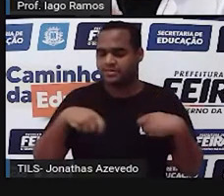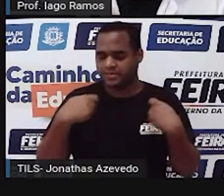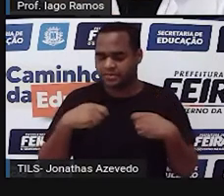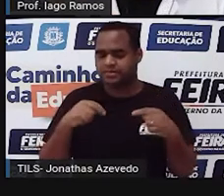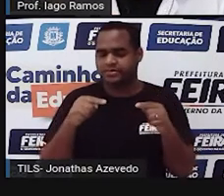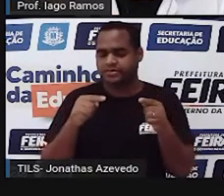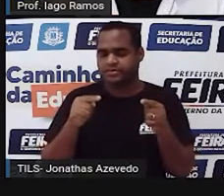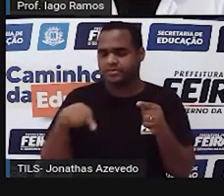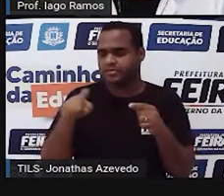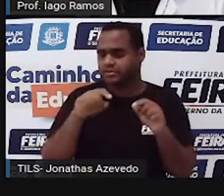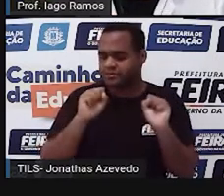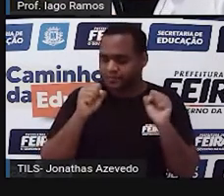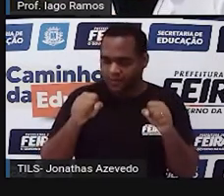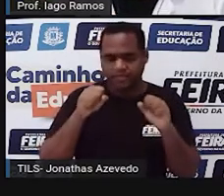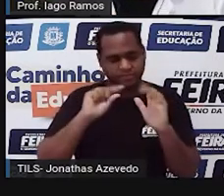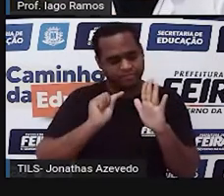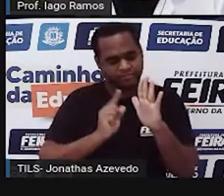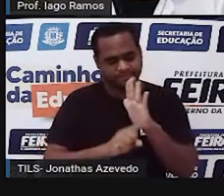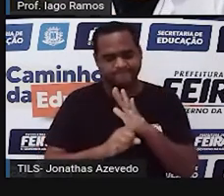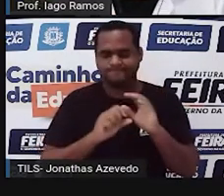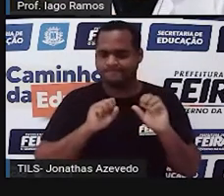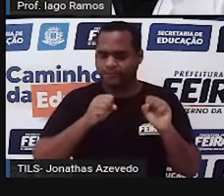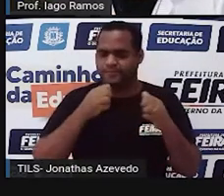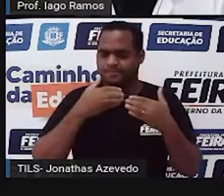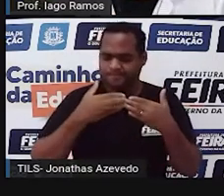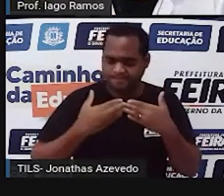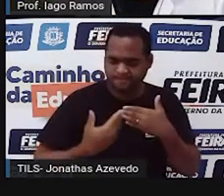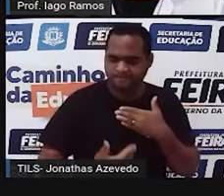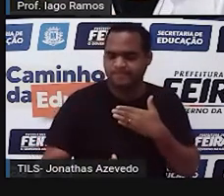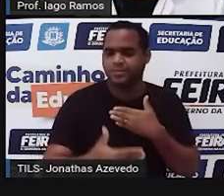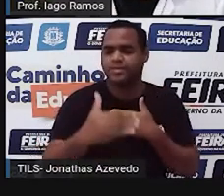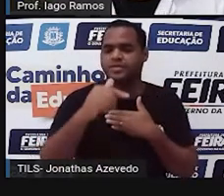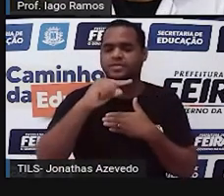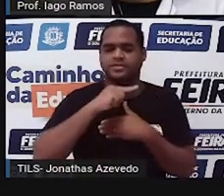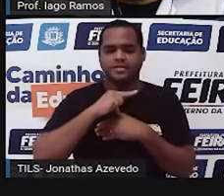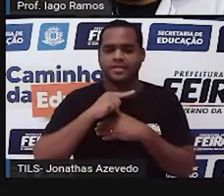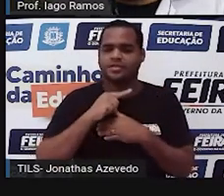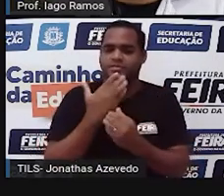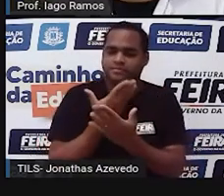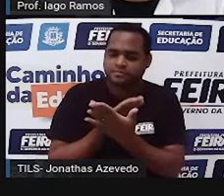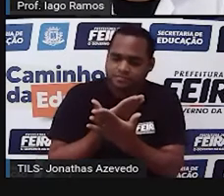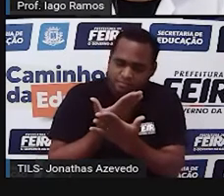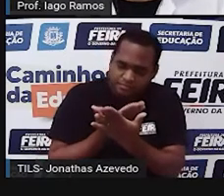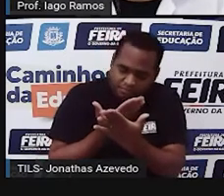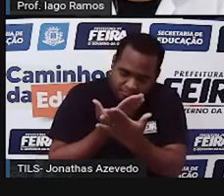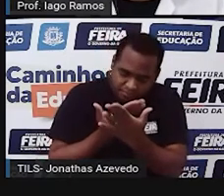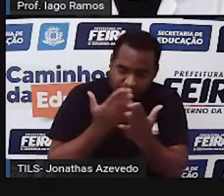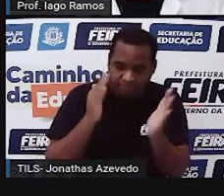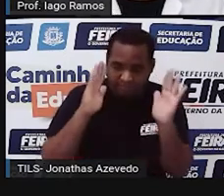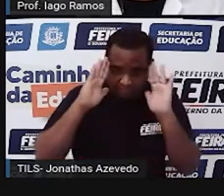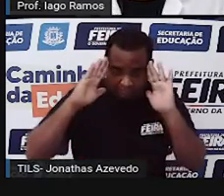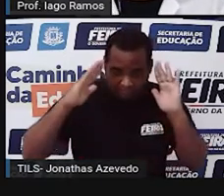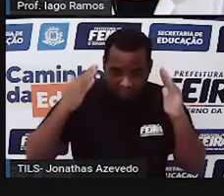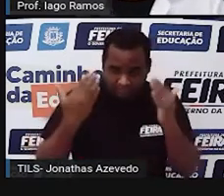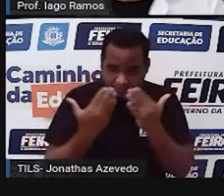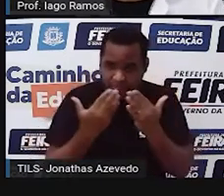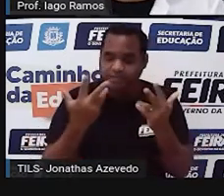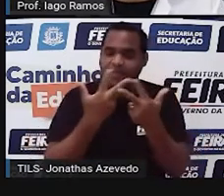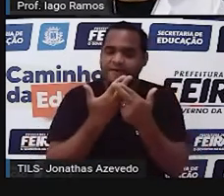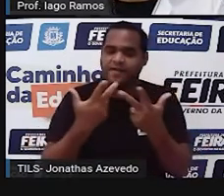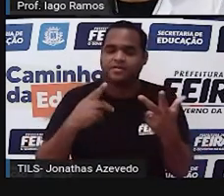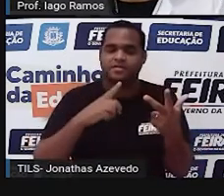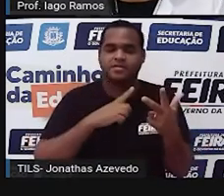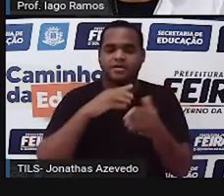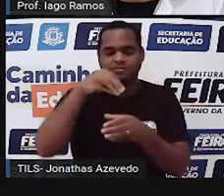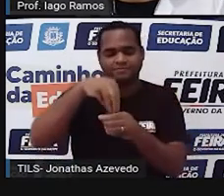para poder continuar avançando né É no estudo dessas coisas que estão dentro